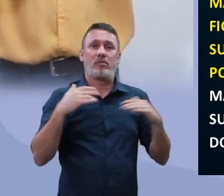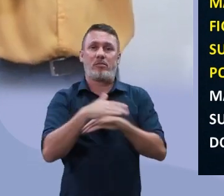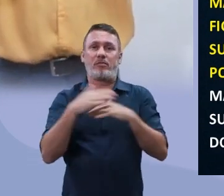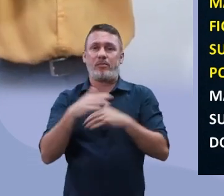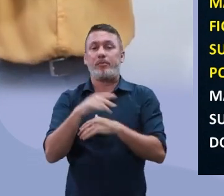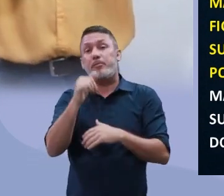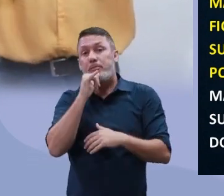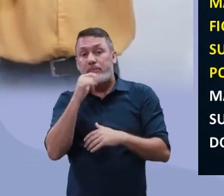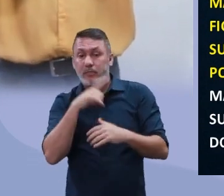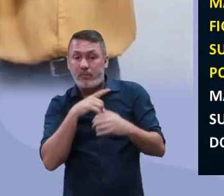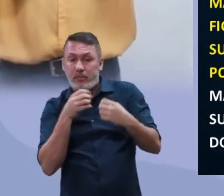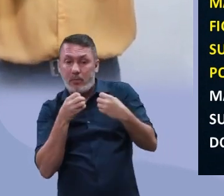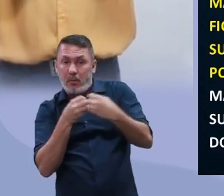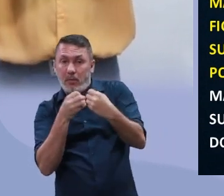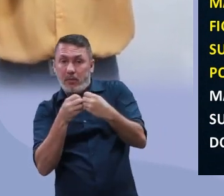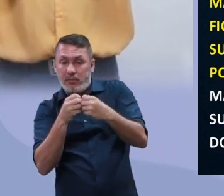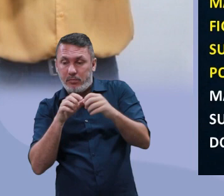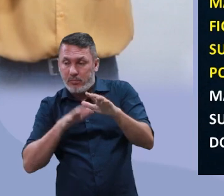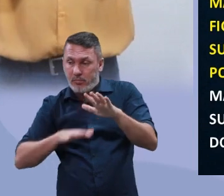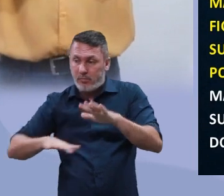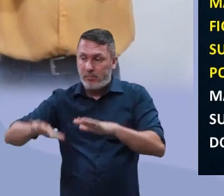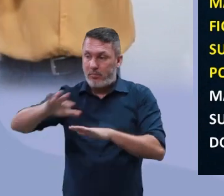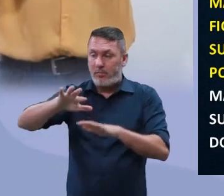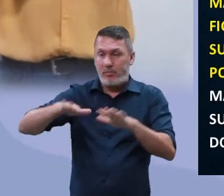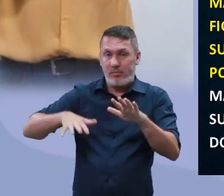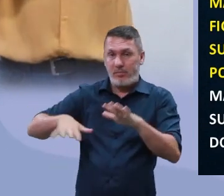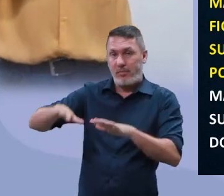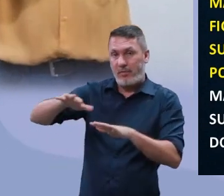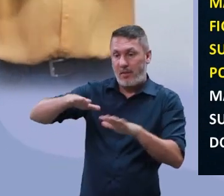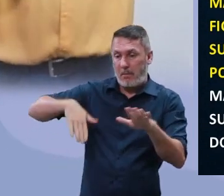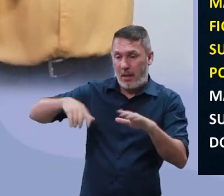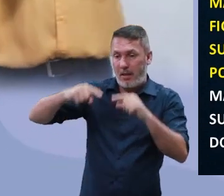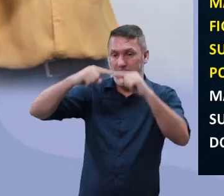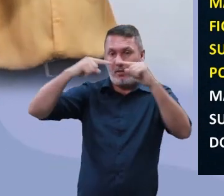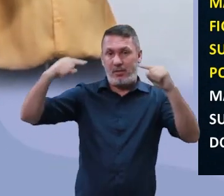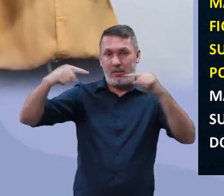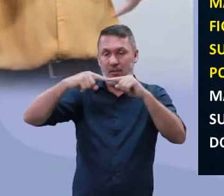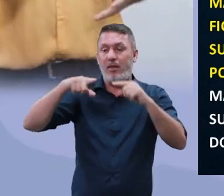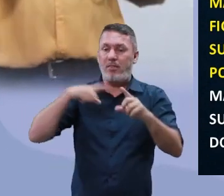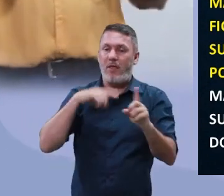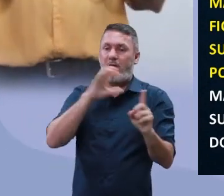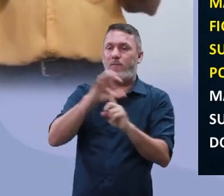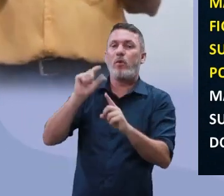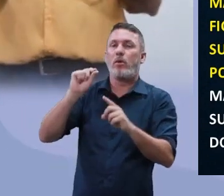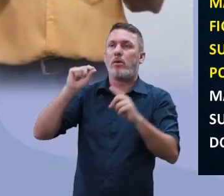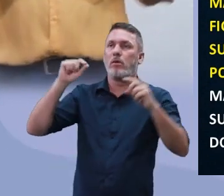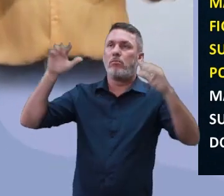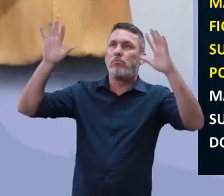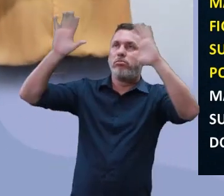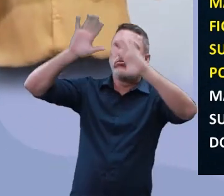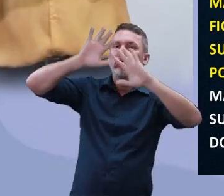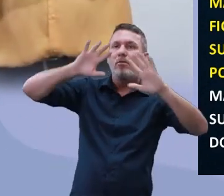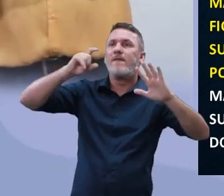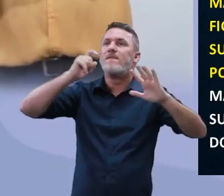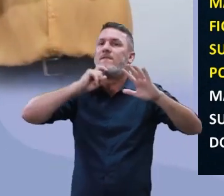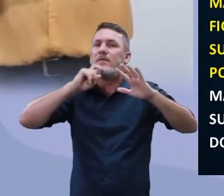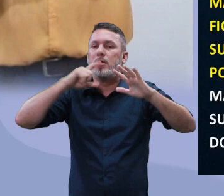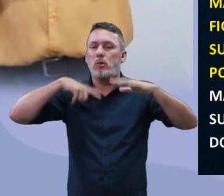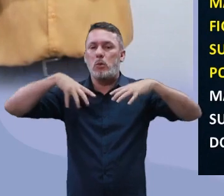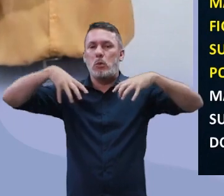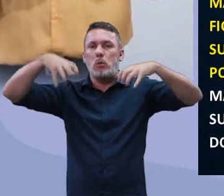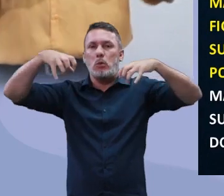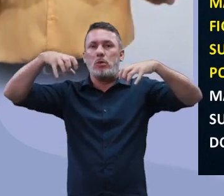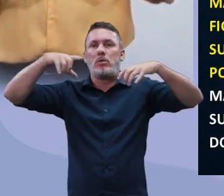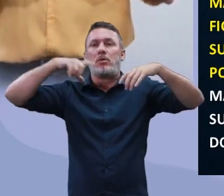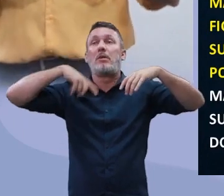ou seja, quanto mais próxima do trópico ou abaixo do trópico, maior é a influência das massas frias e mais,